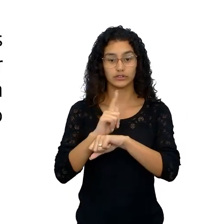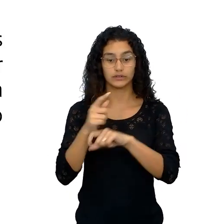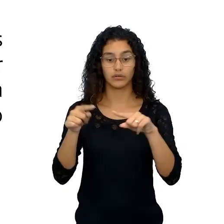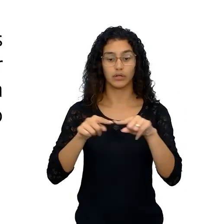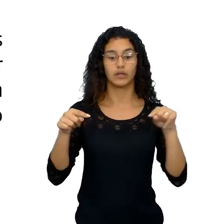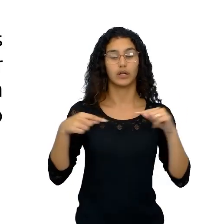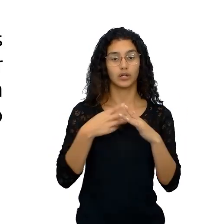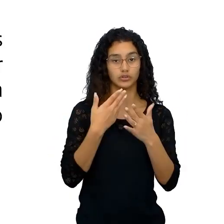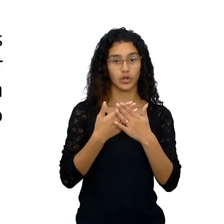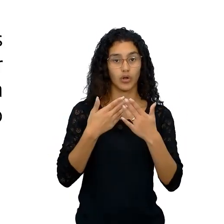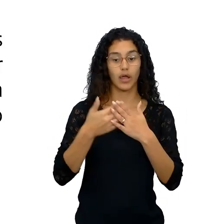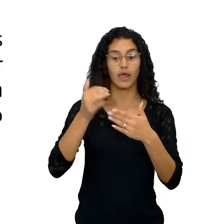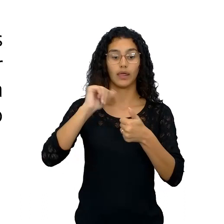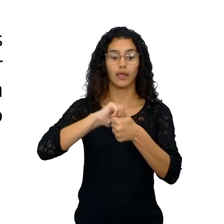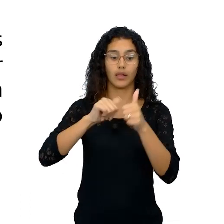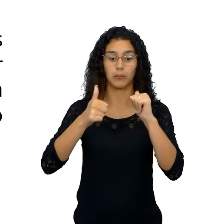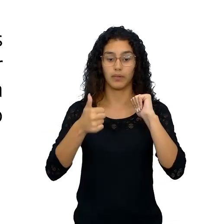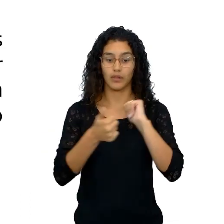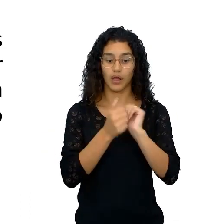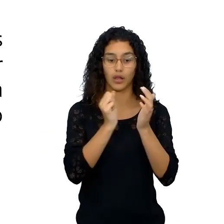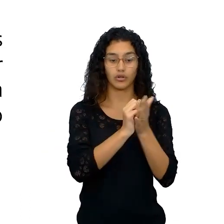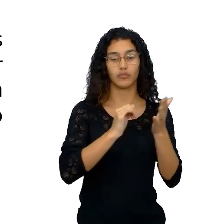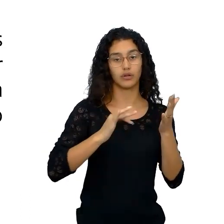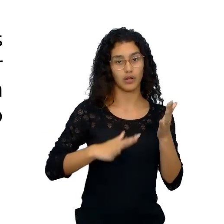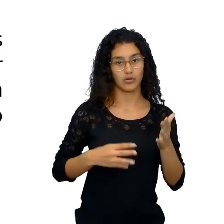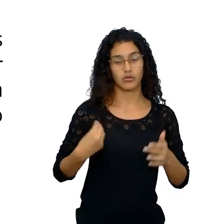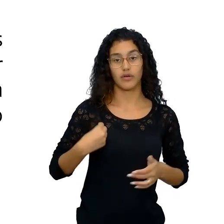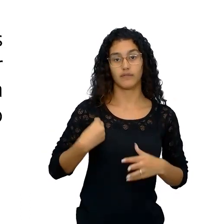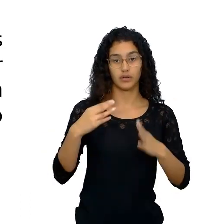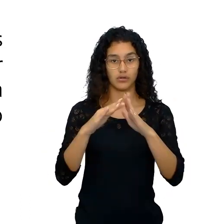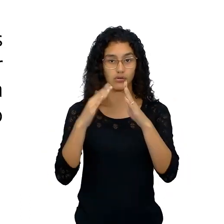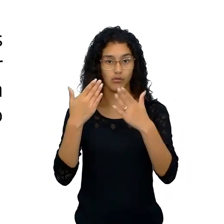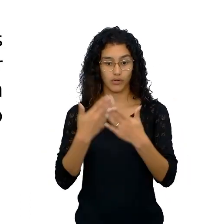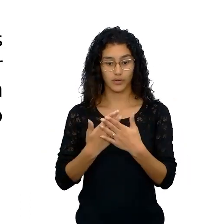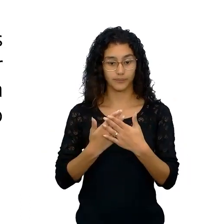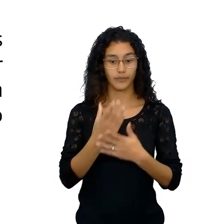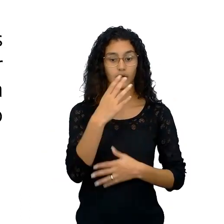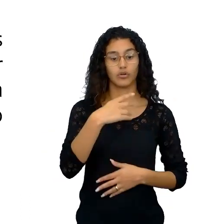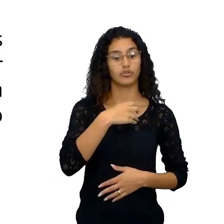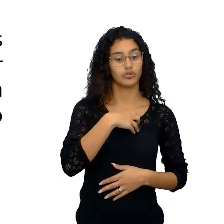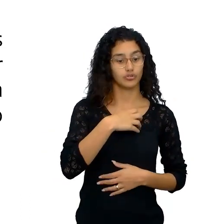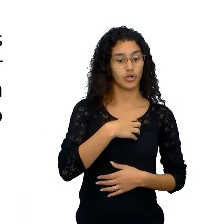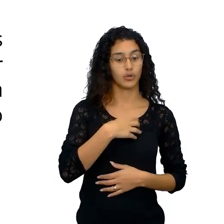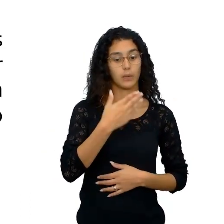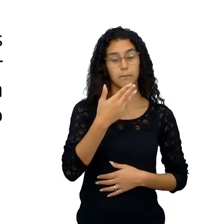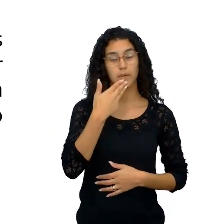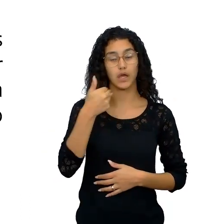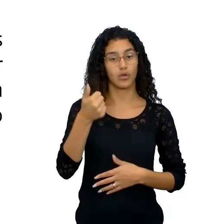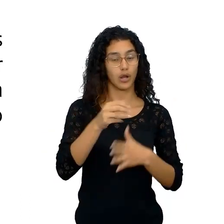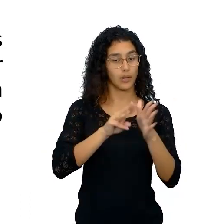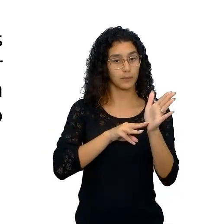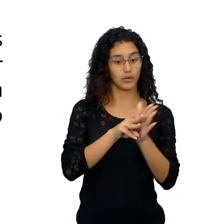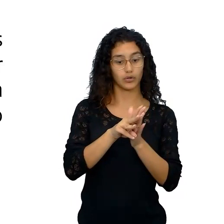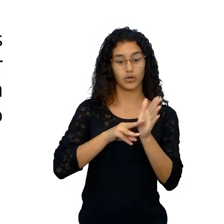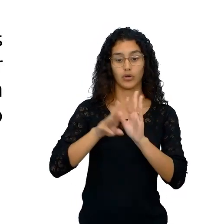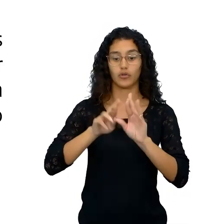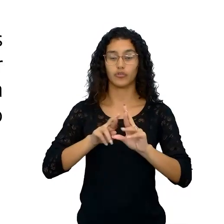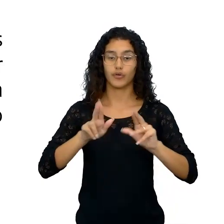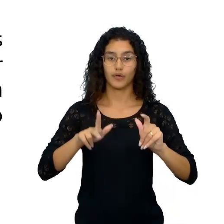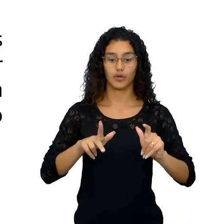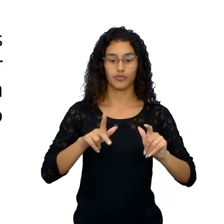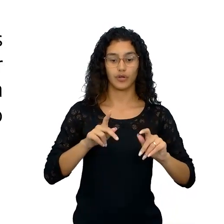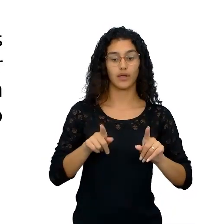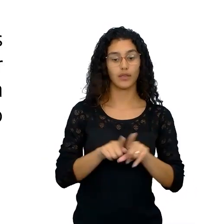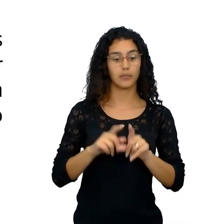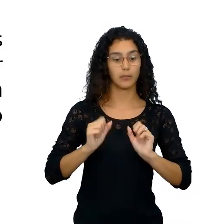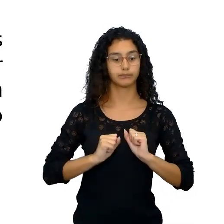sala de aula e adaptar as atividades à realidade escolar, de maneira a privilegiar metodologias diferenciadas